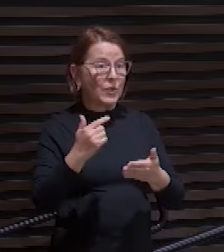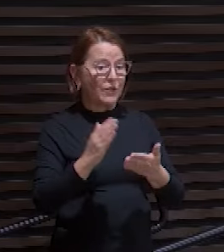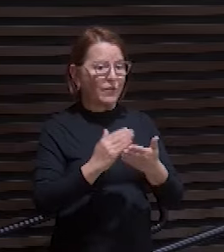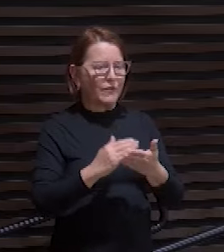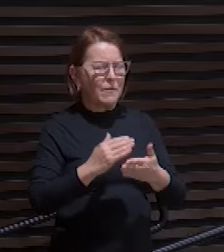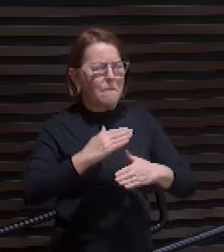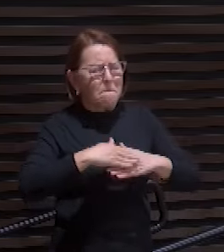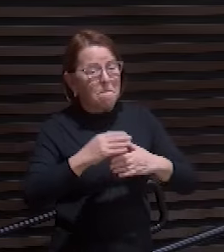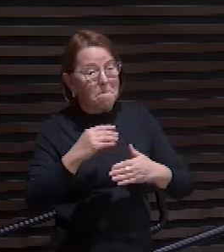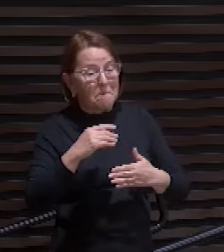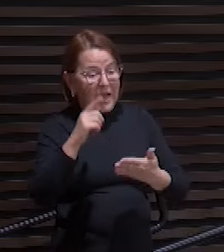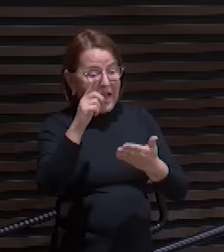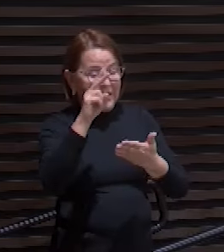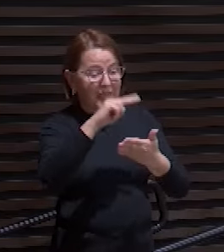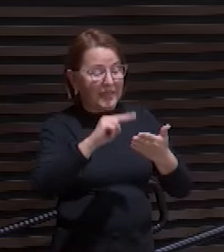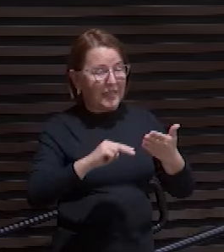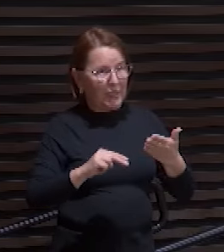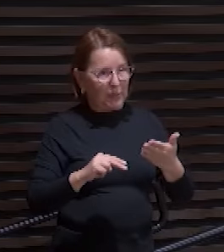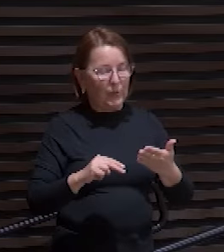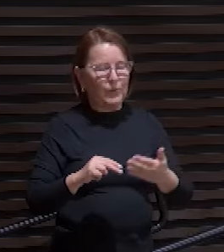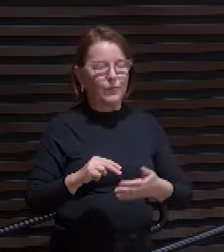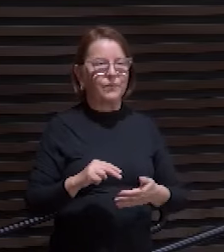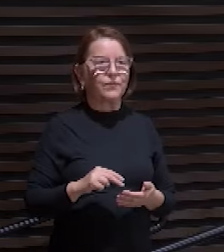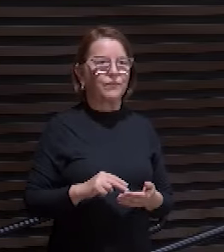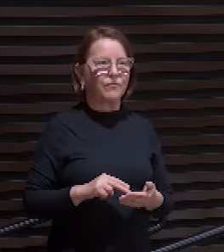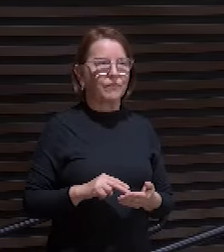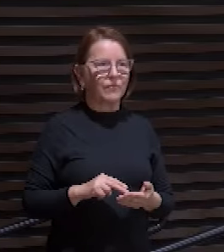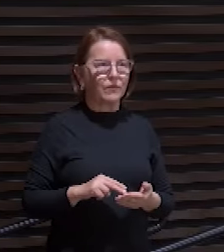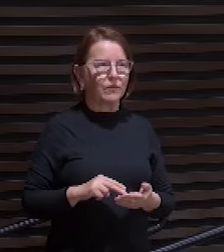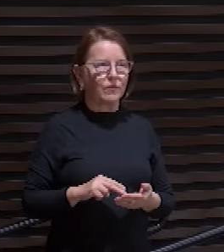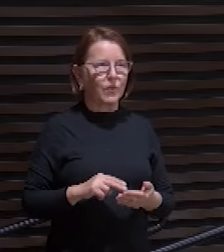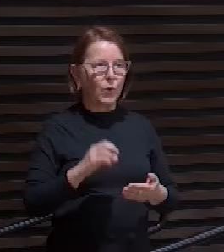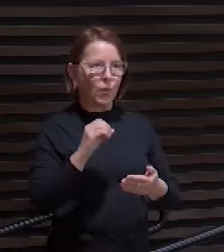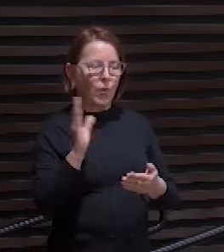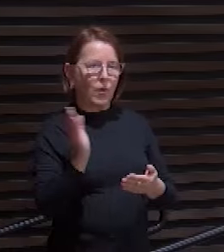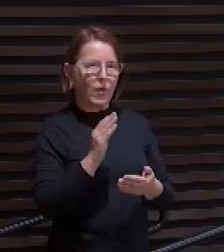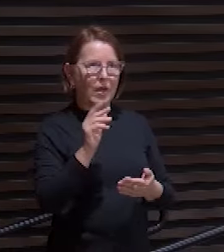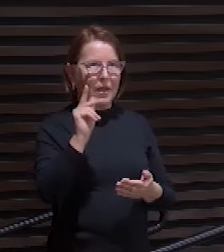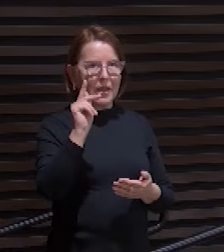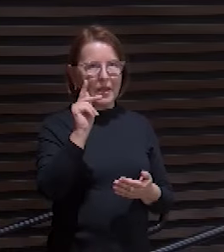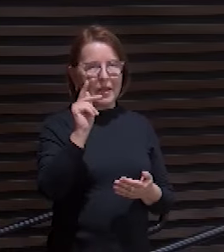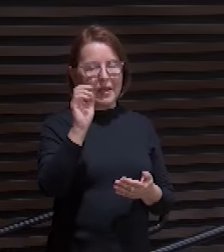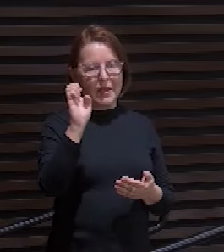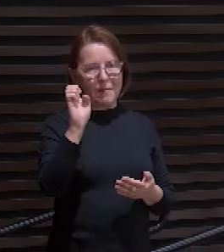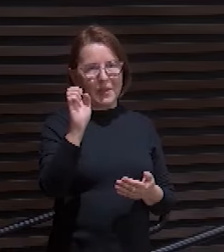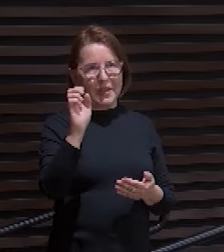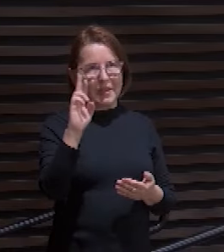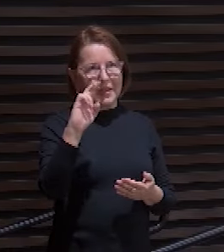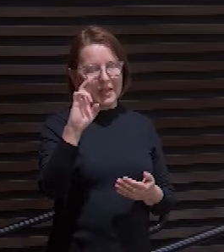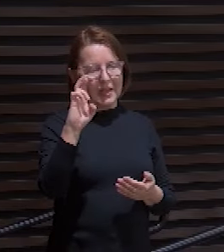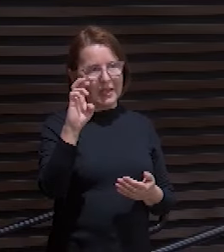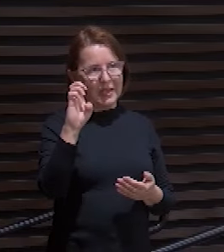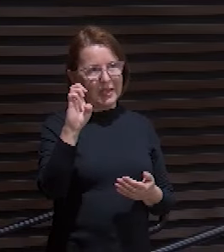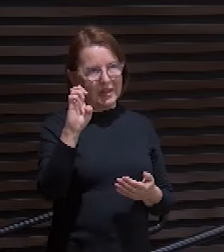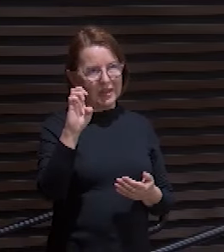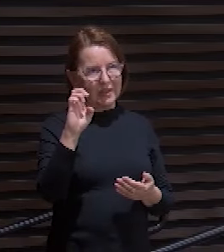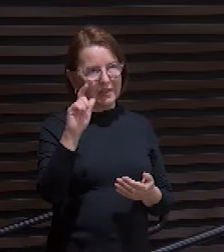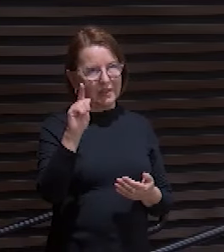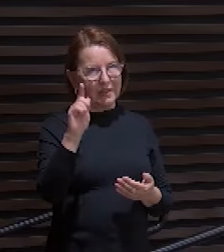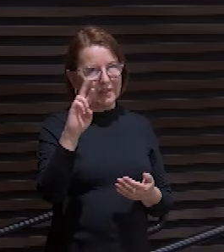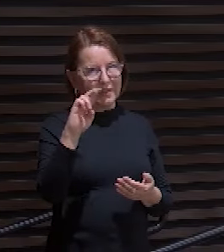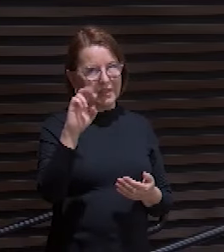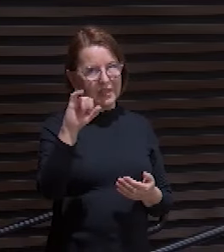Bíblia. John Bunyan escreveu vários livros. John Bunyan tem livros que estão